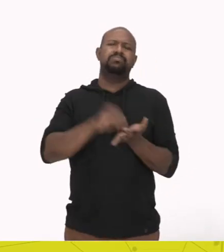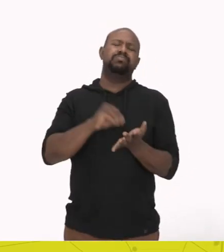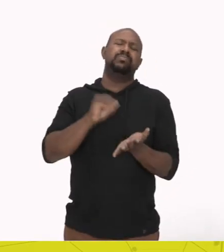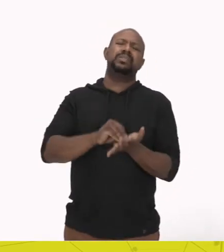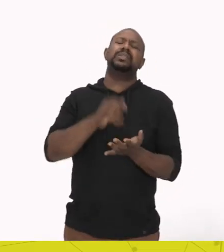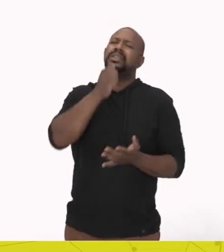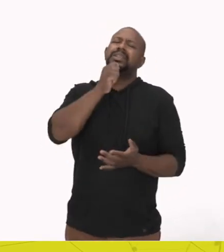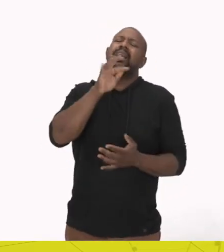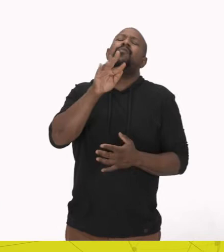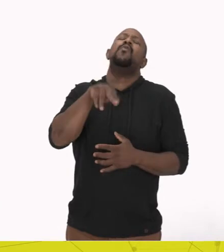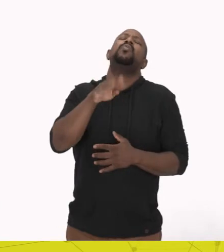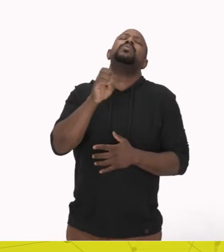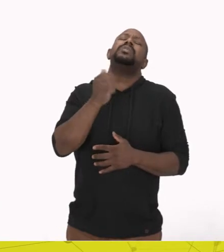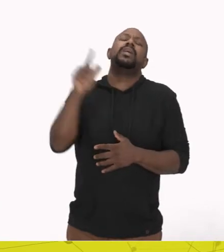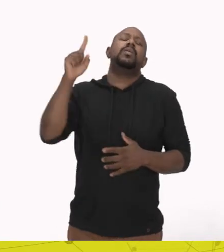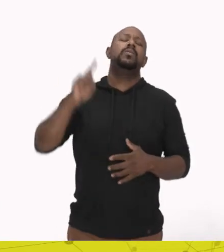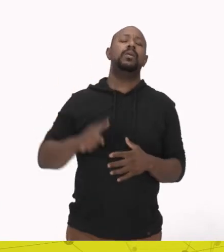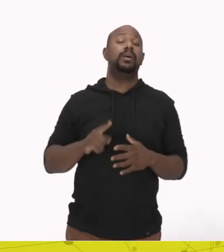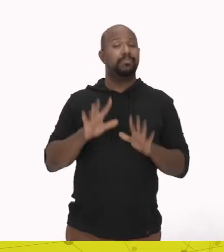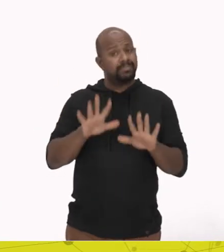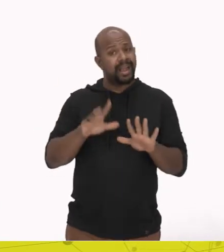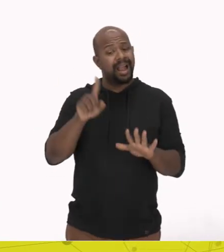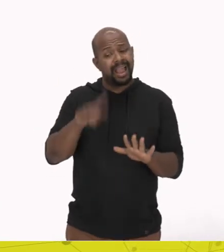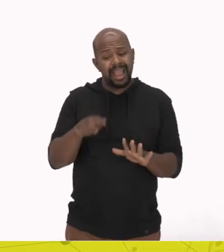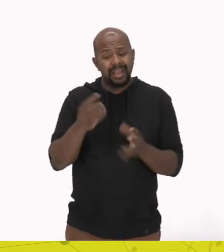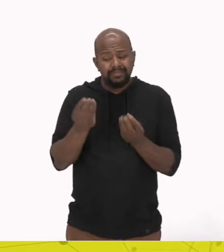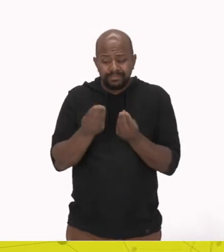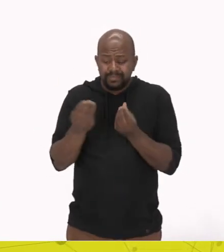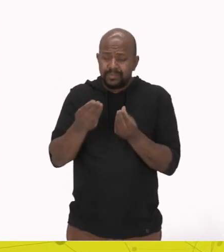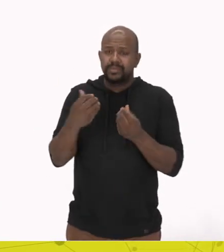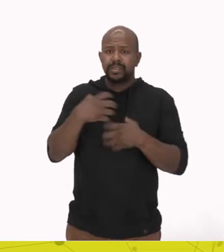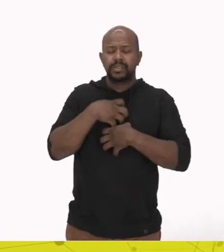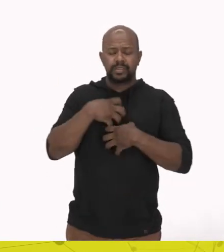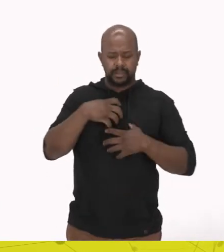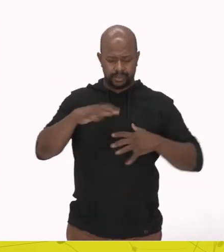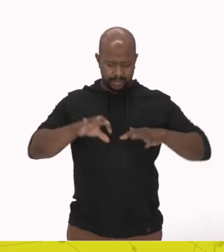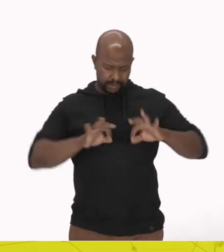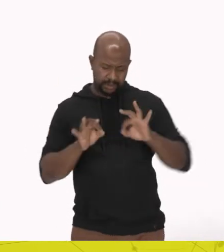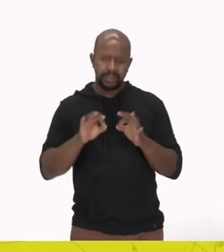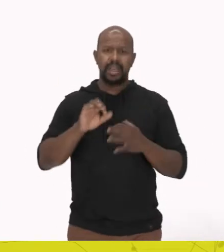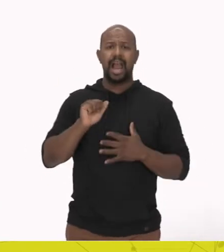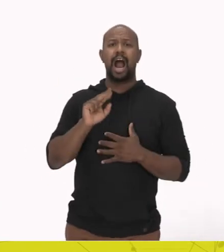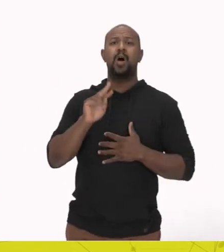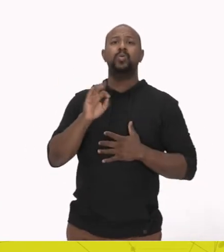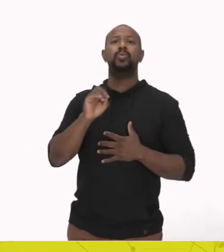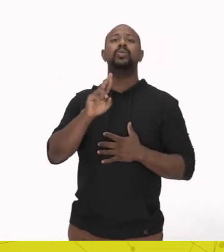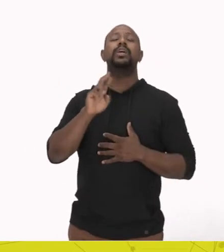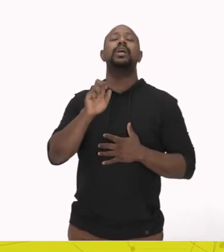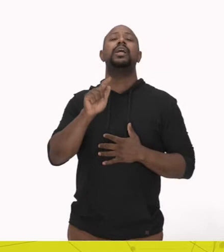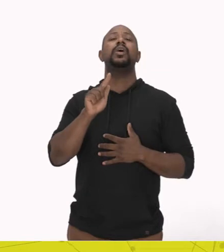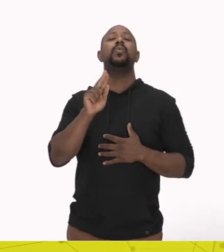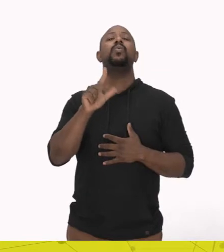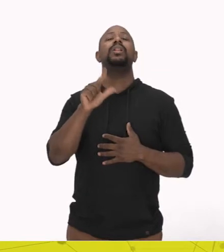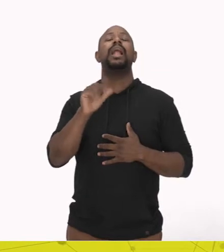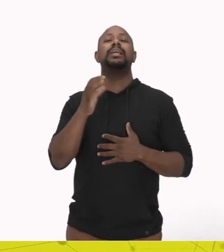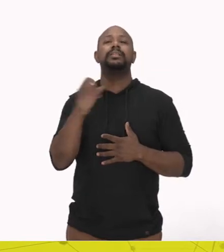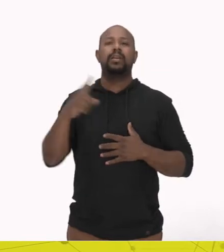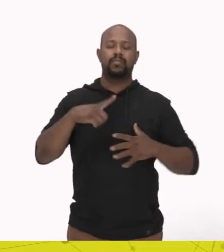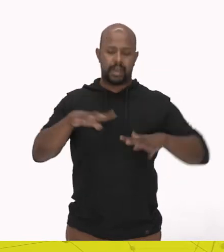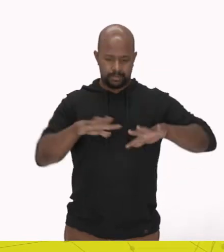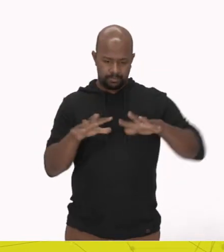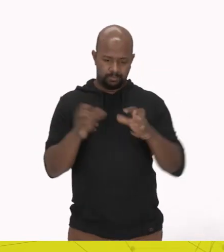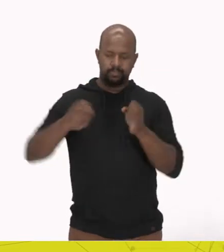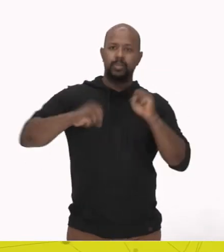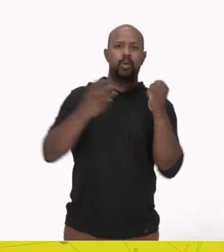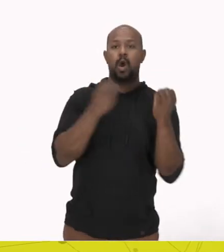inadequadas ou disfuncionais, na verdade, são formas de autorregulação. A pessoa vai